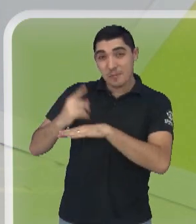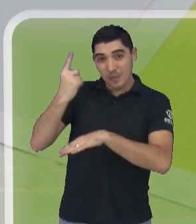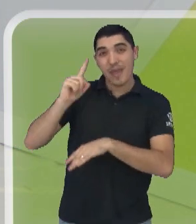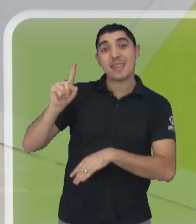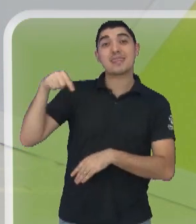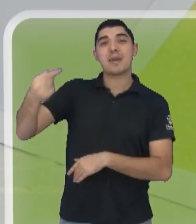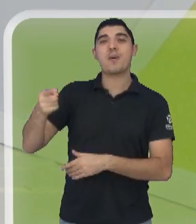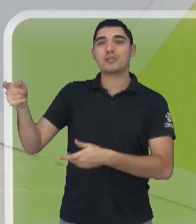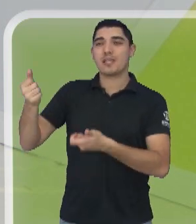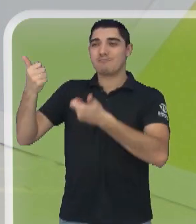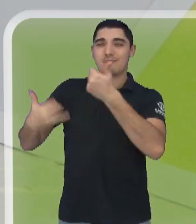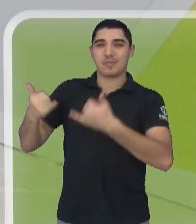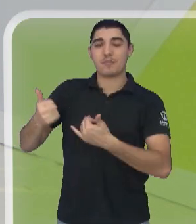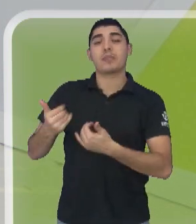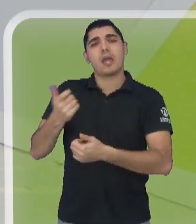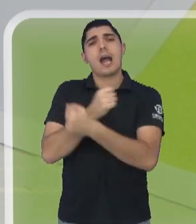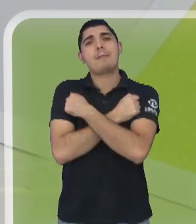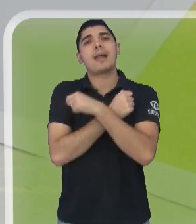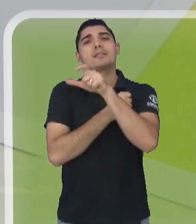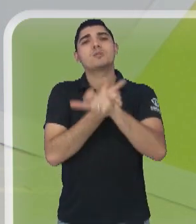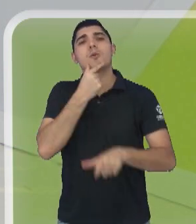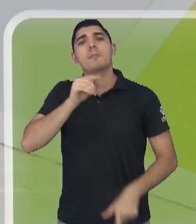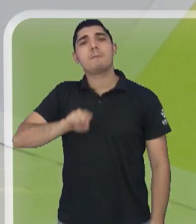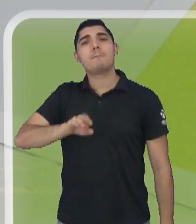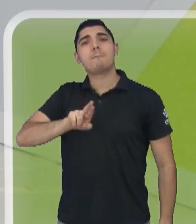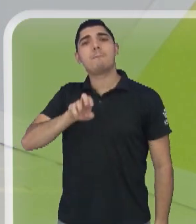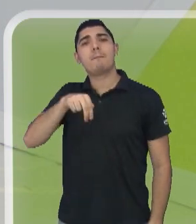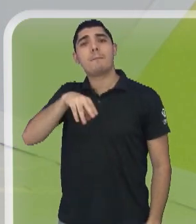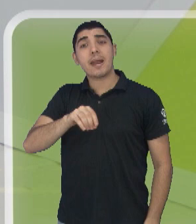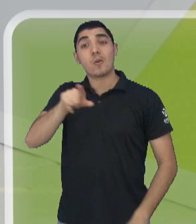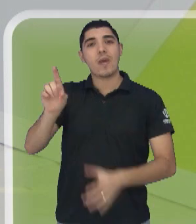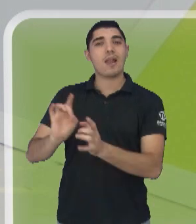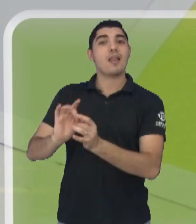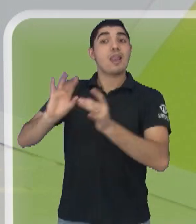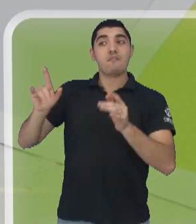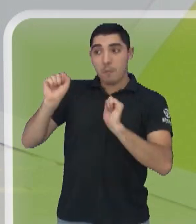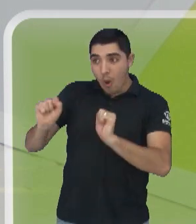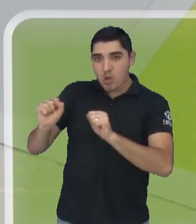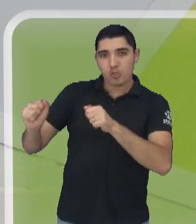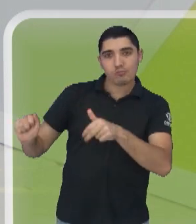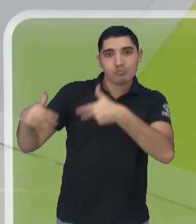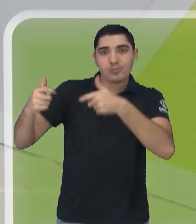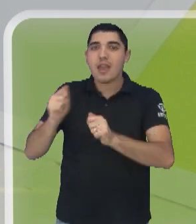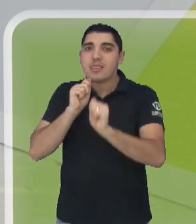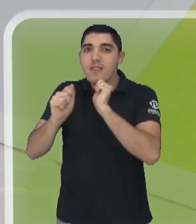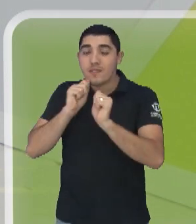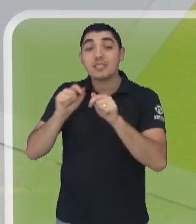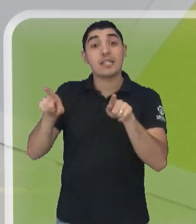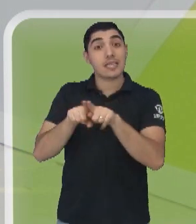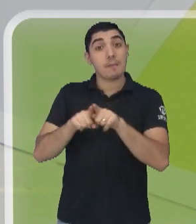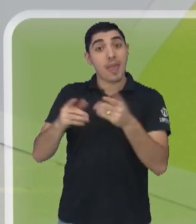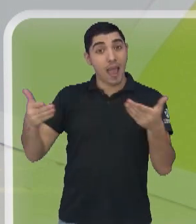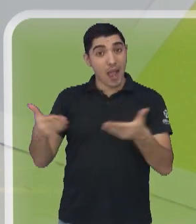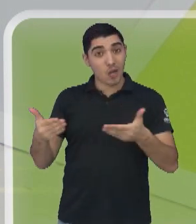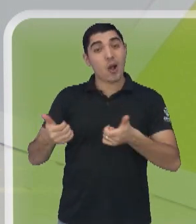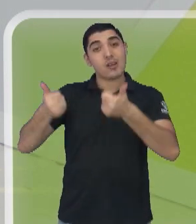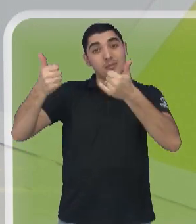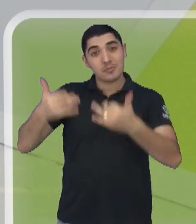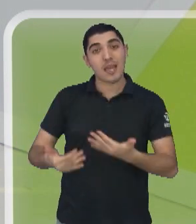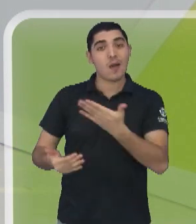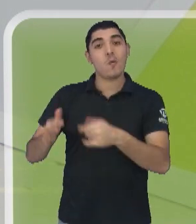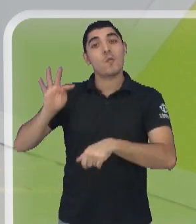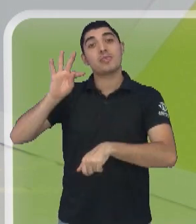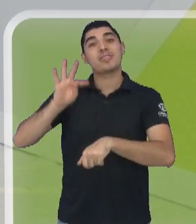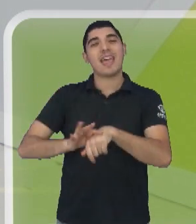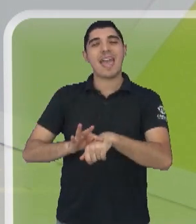querido Breno, assessor da equipe do São José Futsal, que proporcionou aí a palavra do Joãozinho e proporcionará agora a palavra do